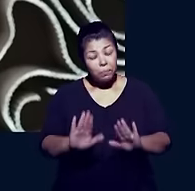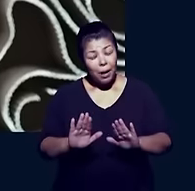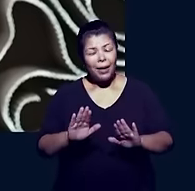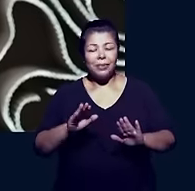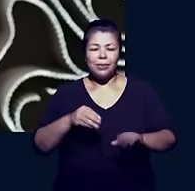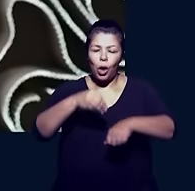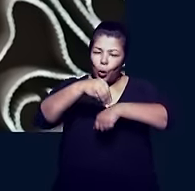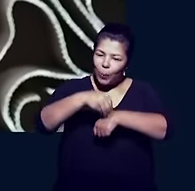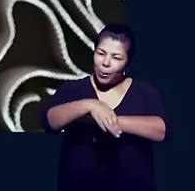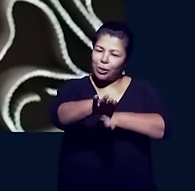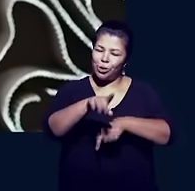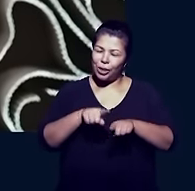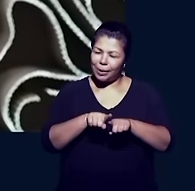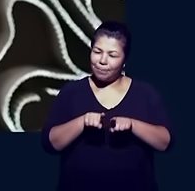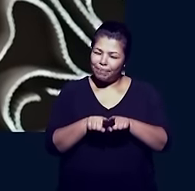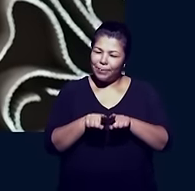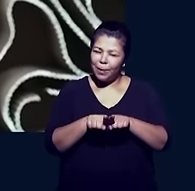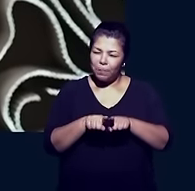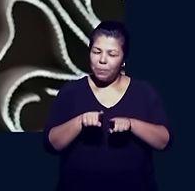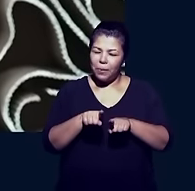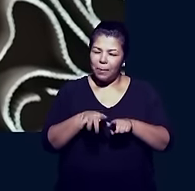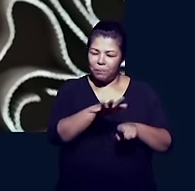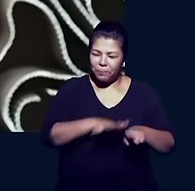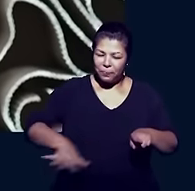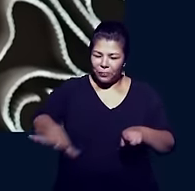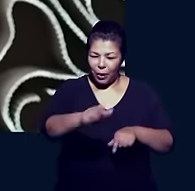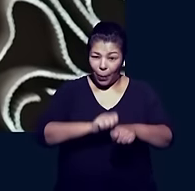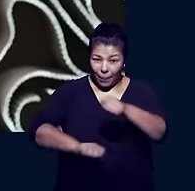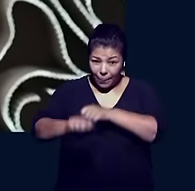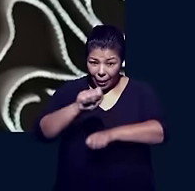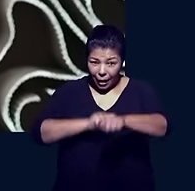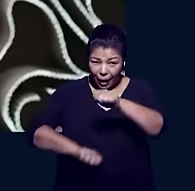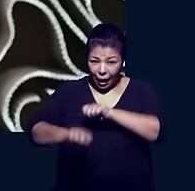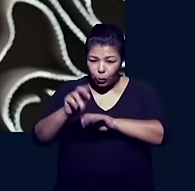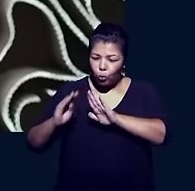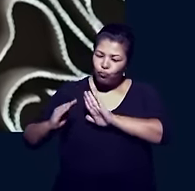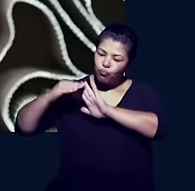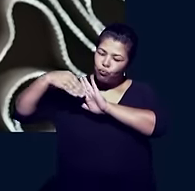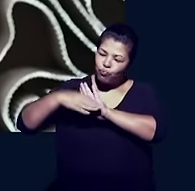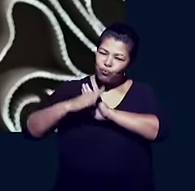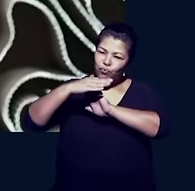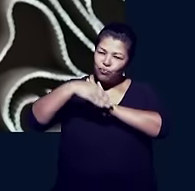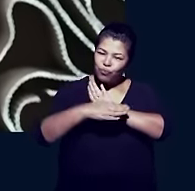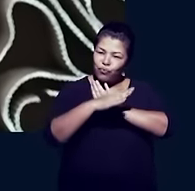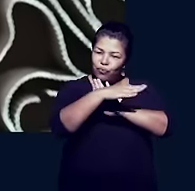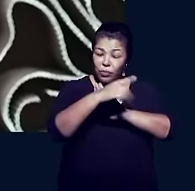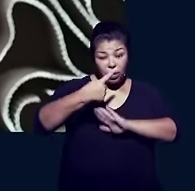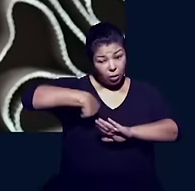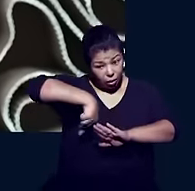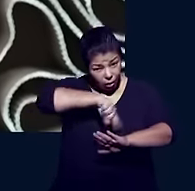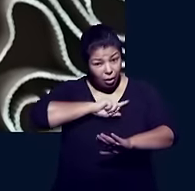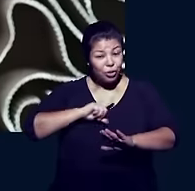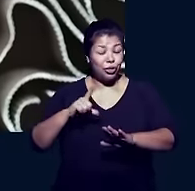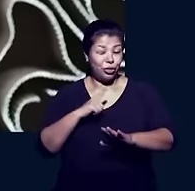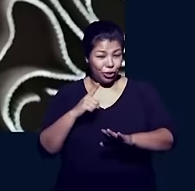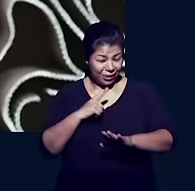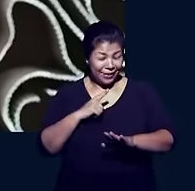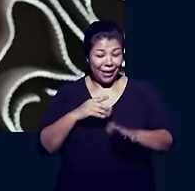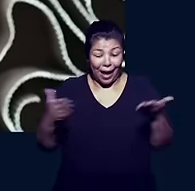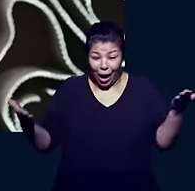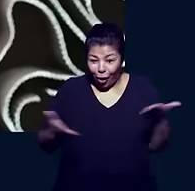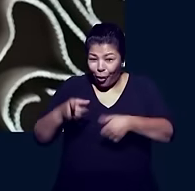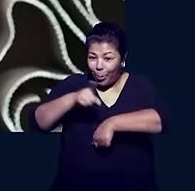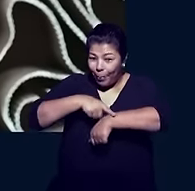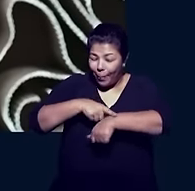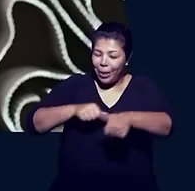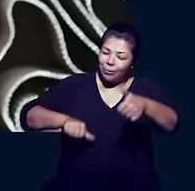uma mensagem aqui né de que o mercado ele é feito de tendências né e a gente tá numa transição de uma tendência altista de juros né que foi uma tendência